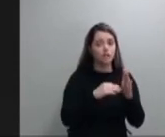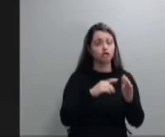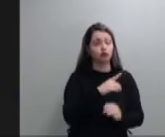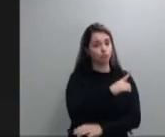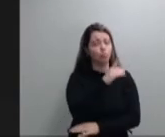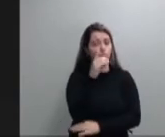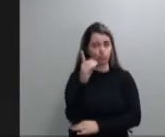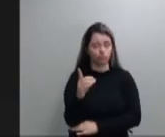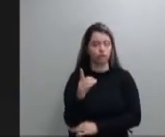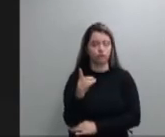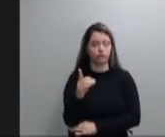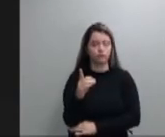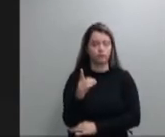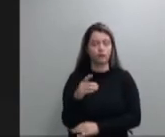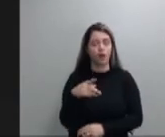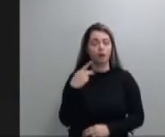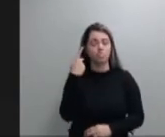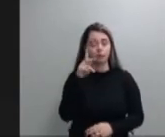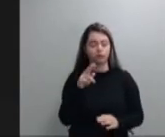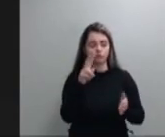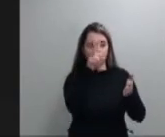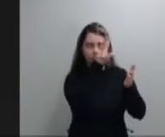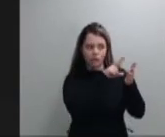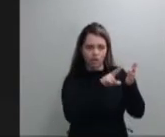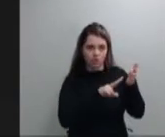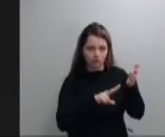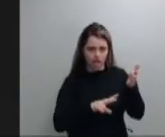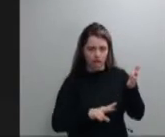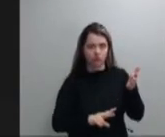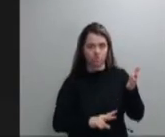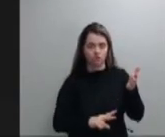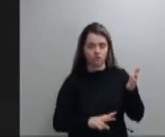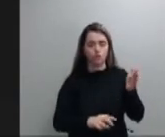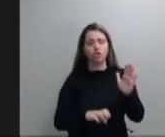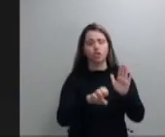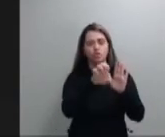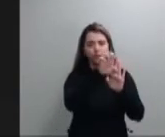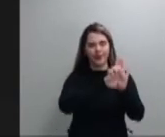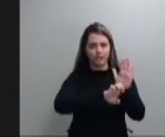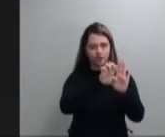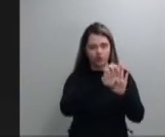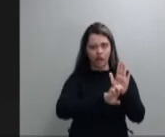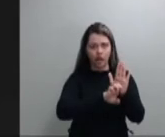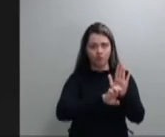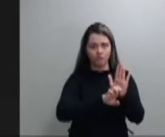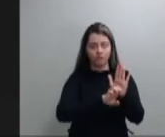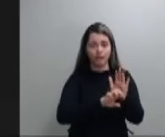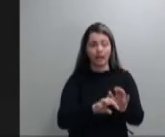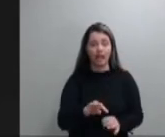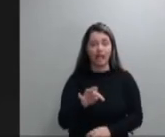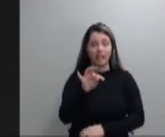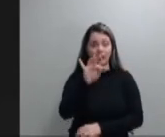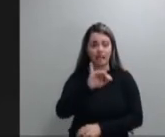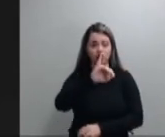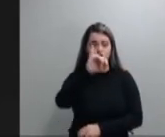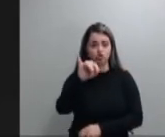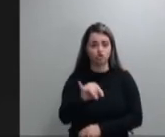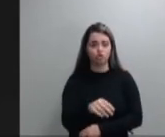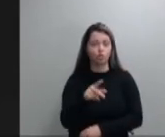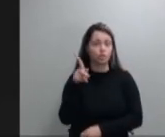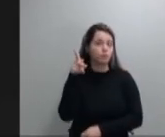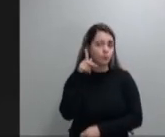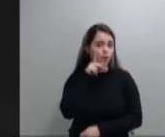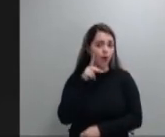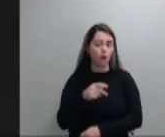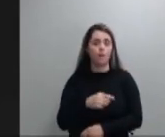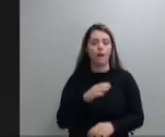acadêmicos uma leitura atenta dos dispositivos do edital TJ Piauí 1 barra 2013 que delineiam